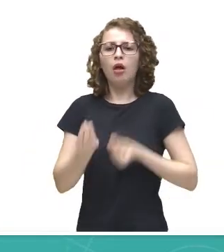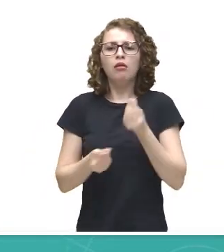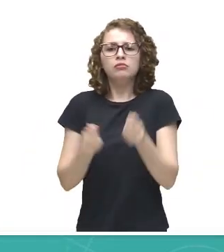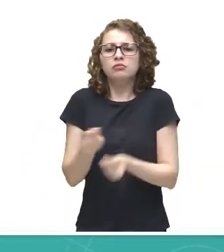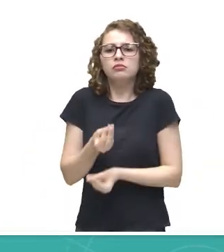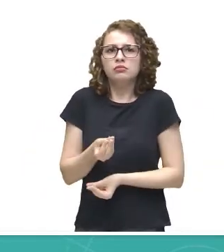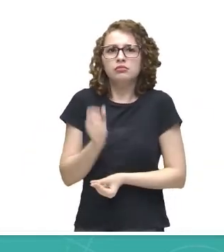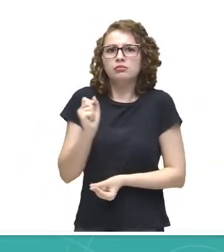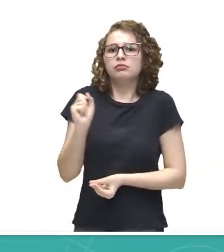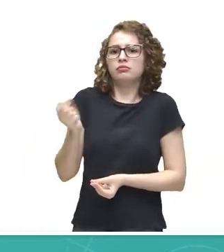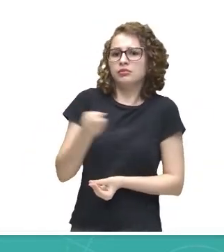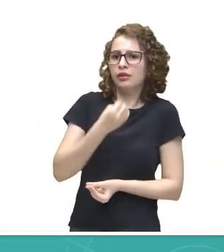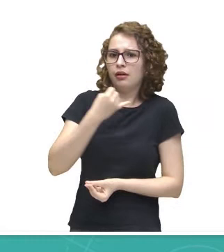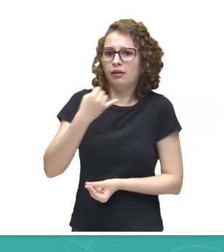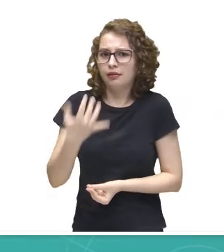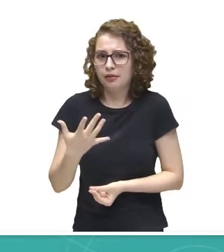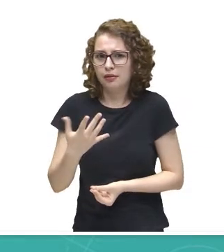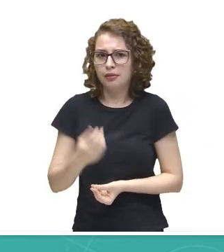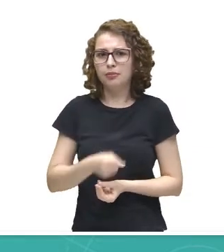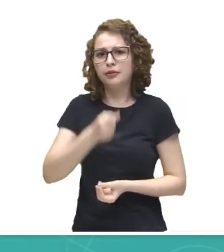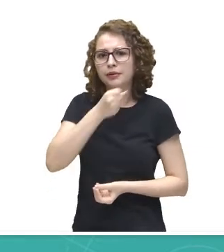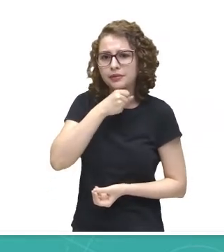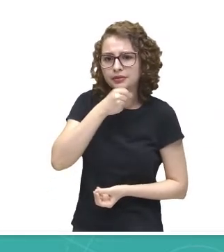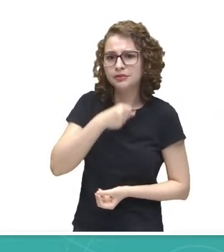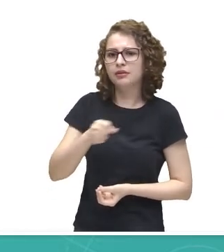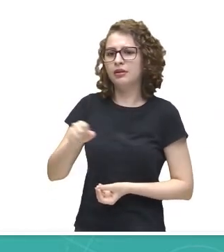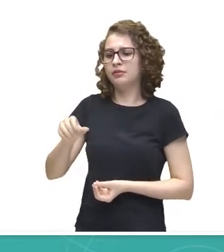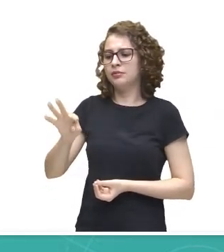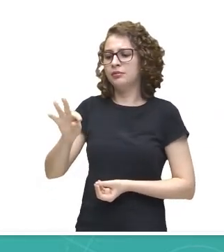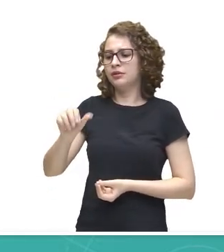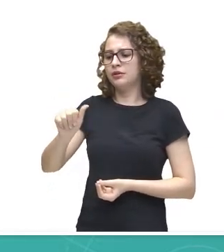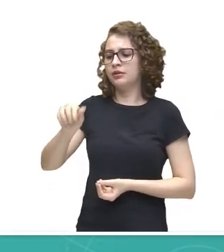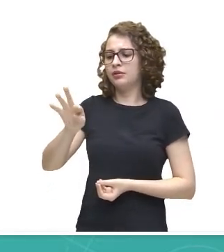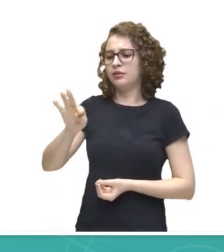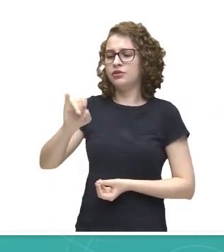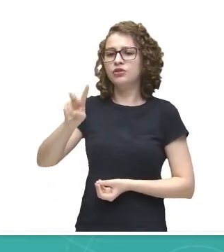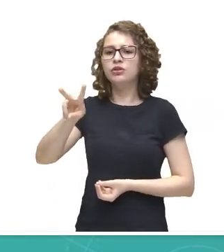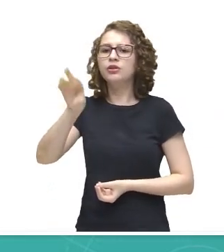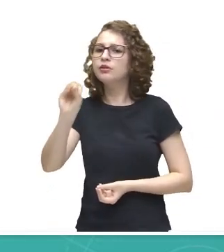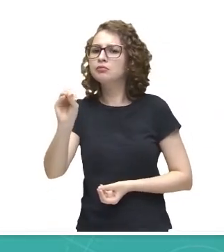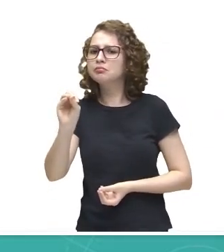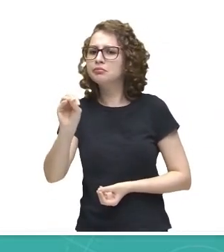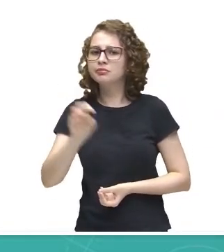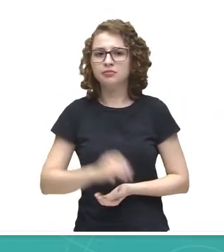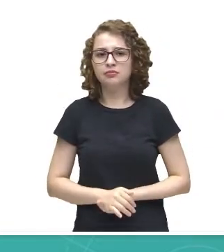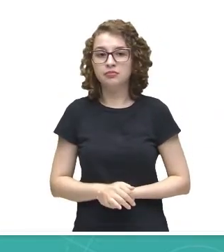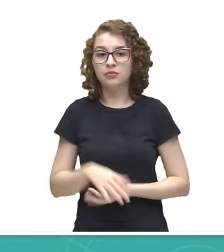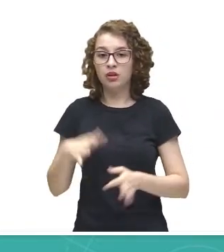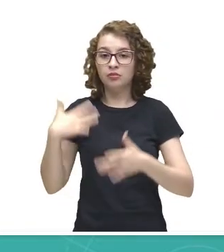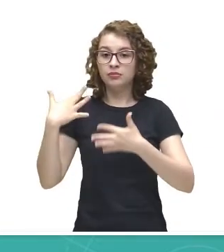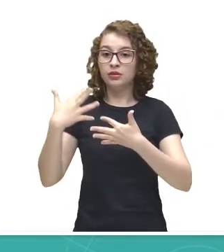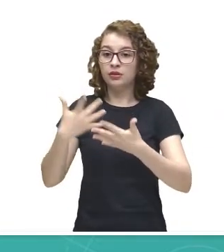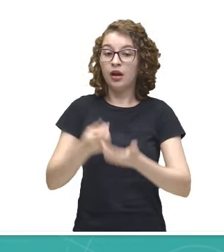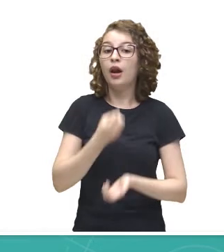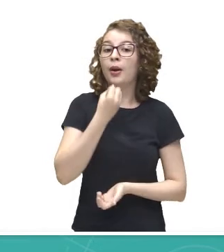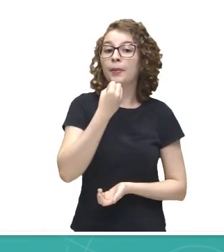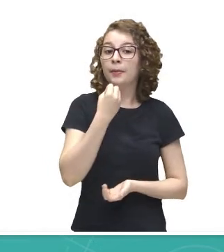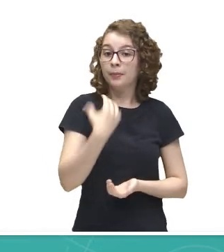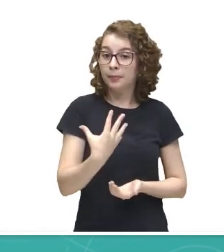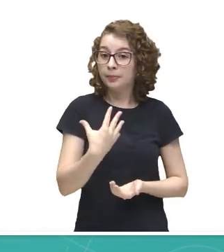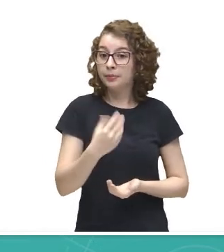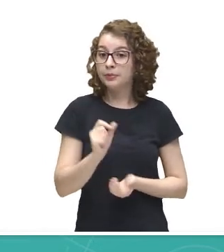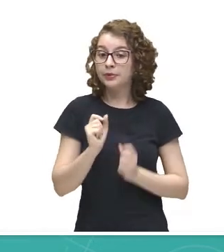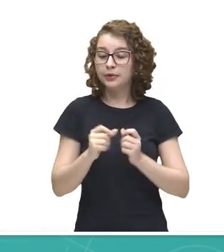benefícios desse envelhecimento ativo? Vamos ver? Então, quando você tem esse processo de envelhecimento de uma forma